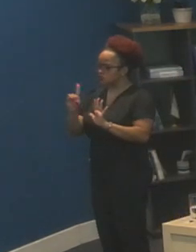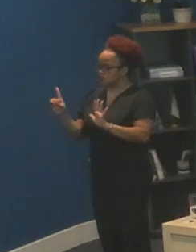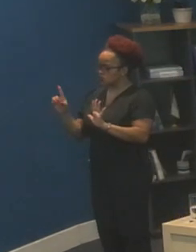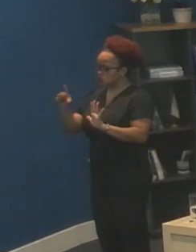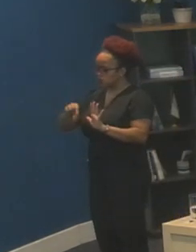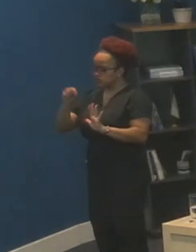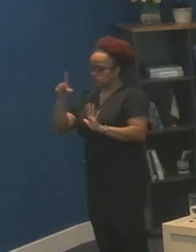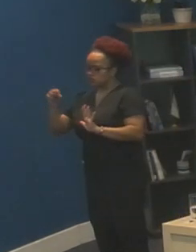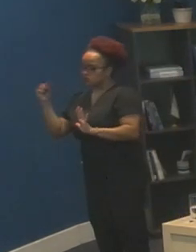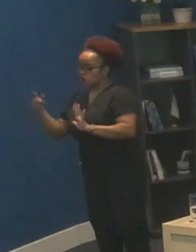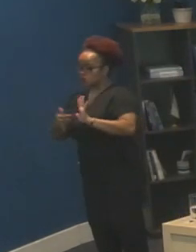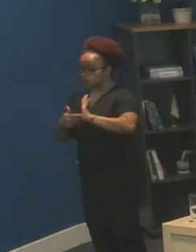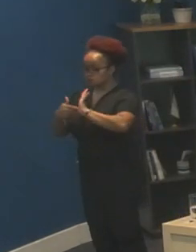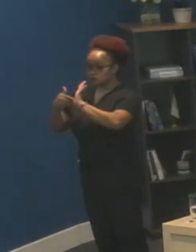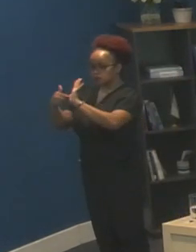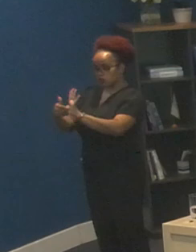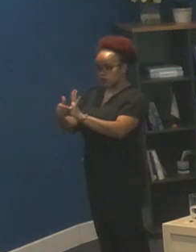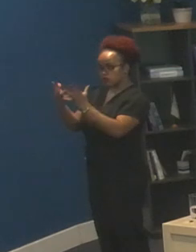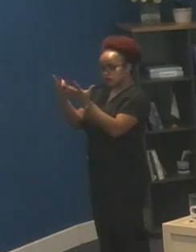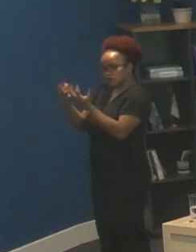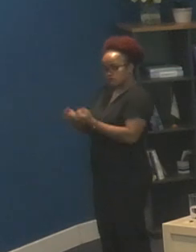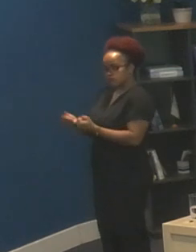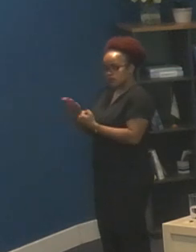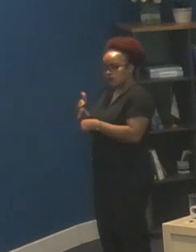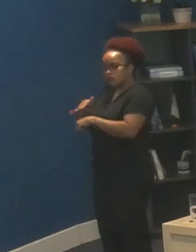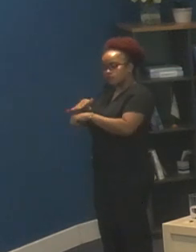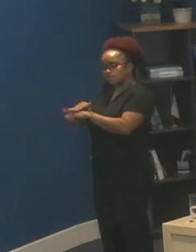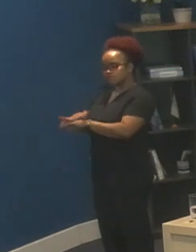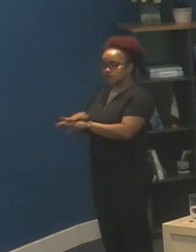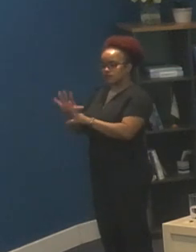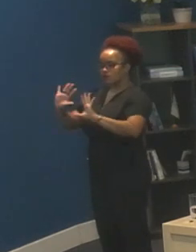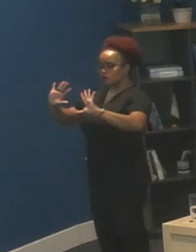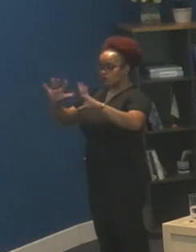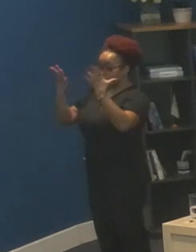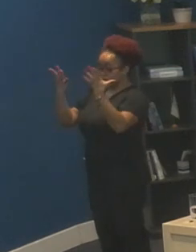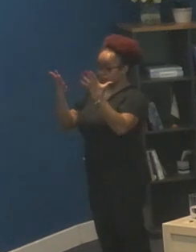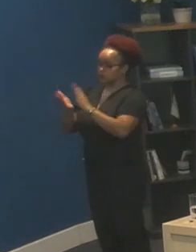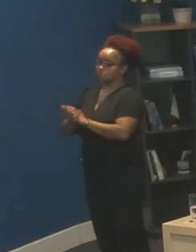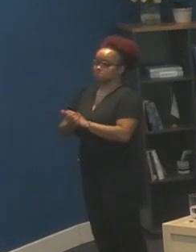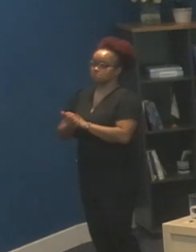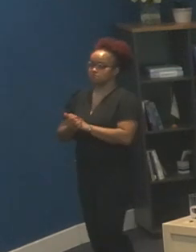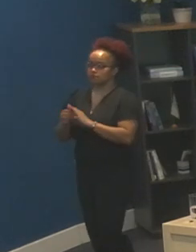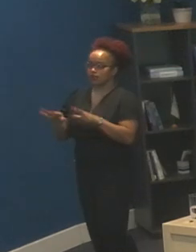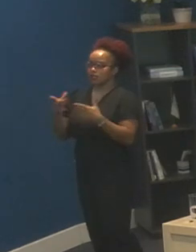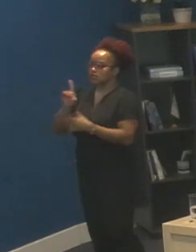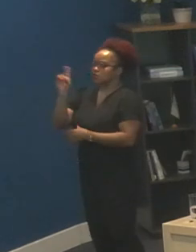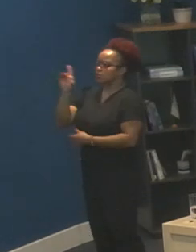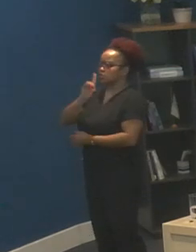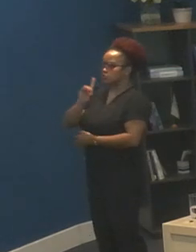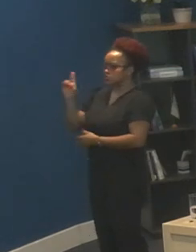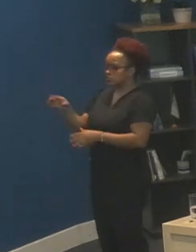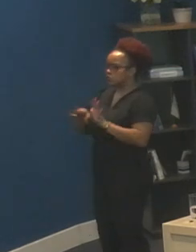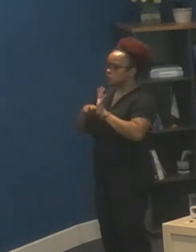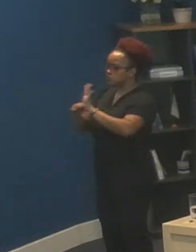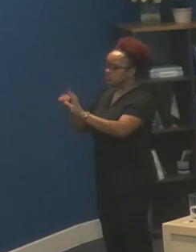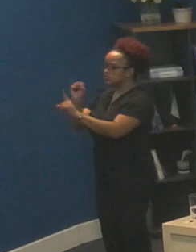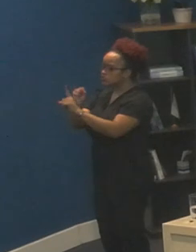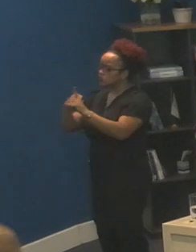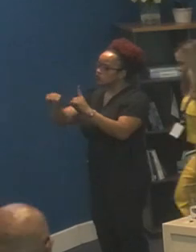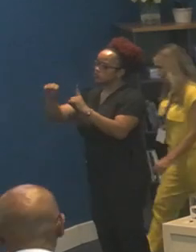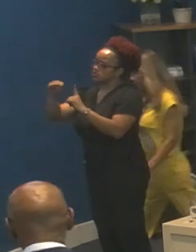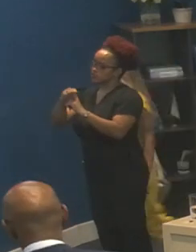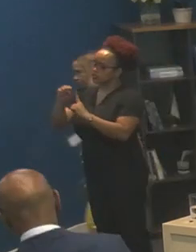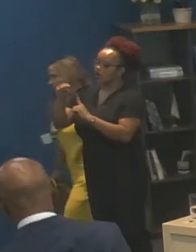para prestigiar tão relevante evento. Estiveram lá os diretores de assistência social,